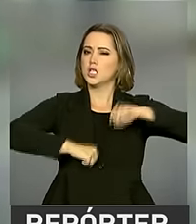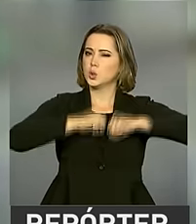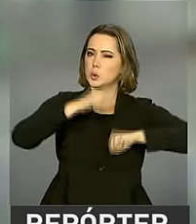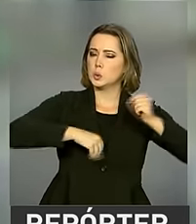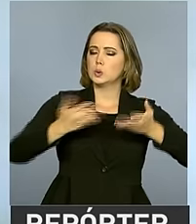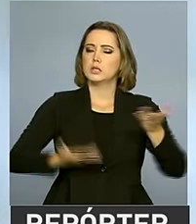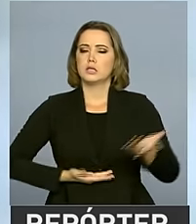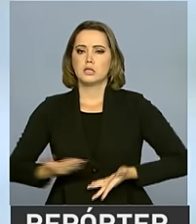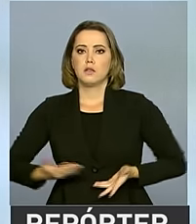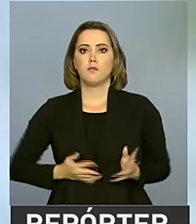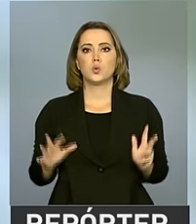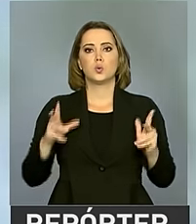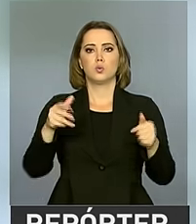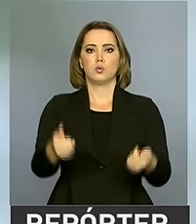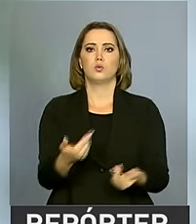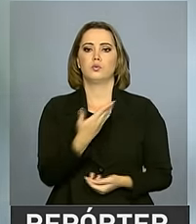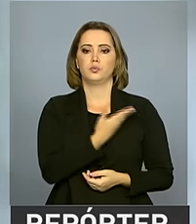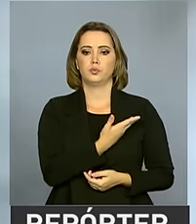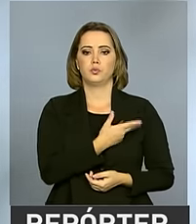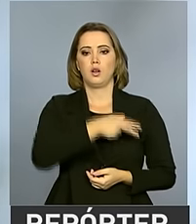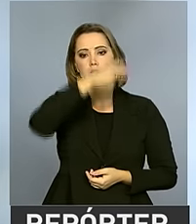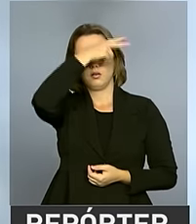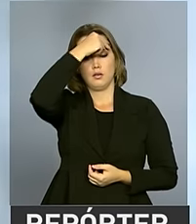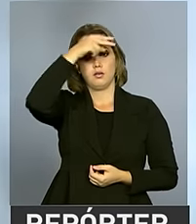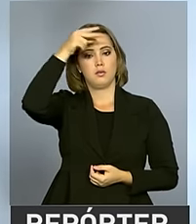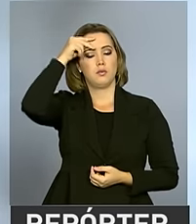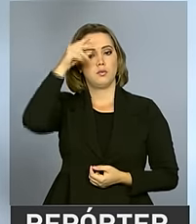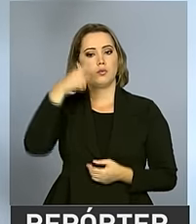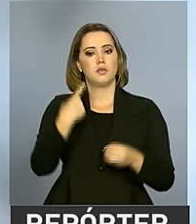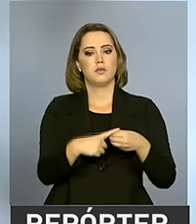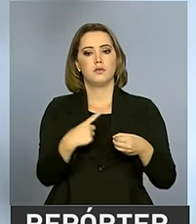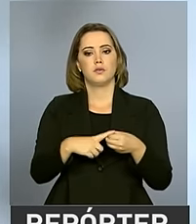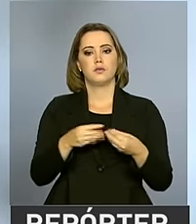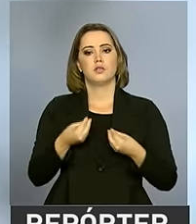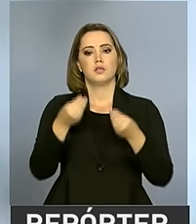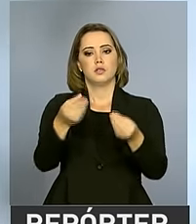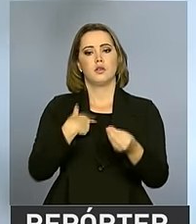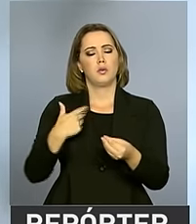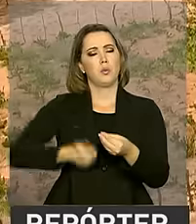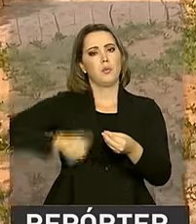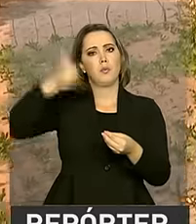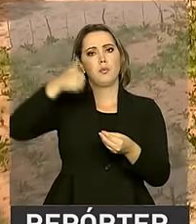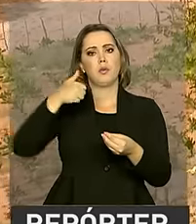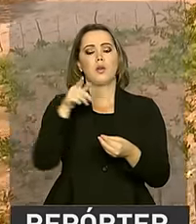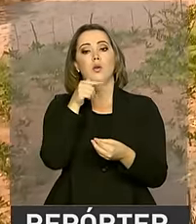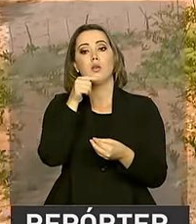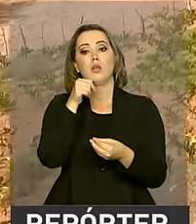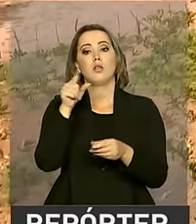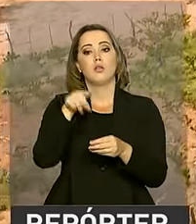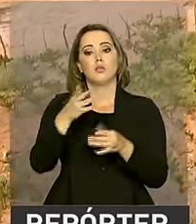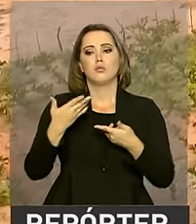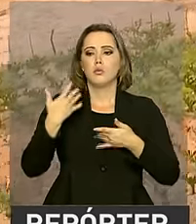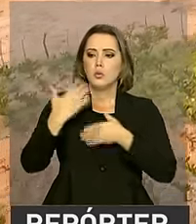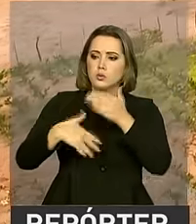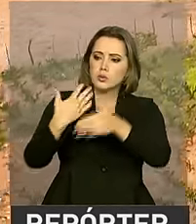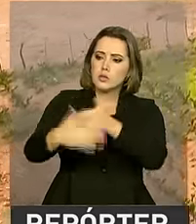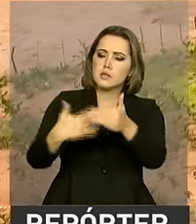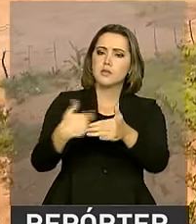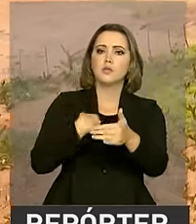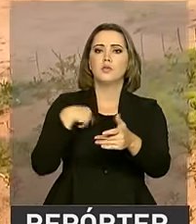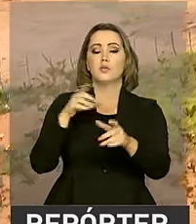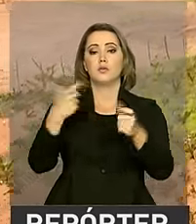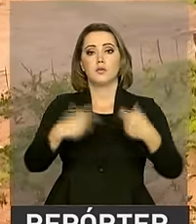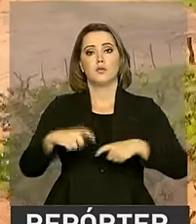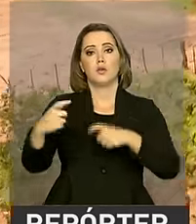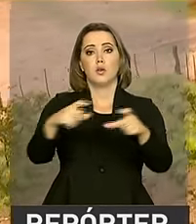pra população para a prefeita da cidade as obras que garantem o abastecimento de água vão levar desenvolvimento à região